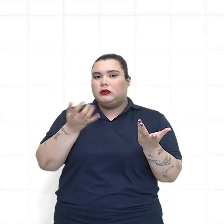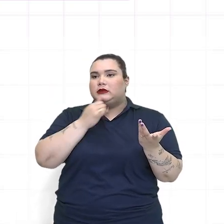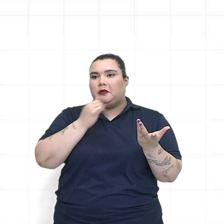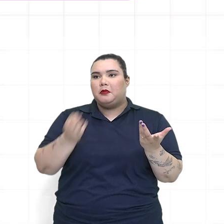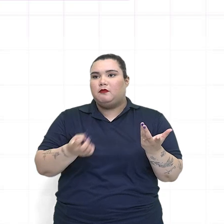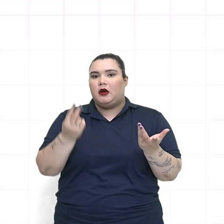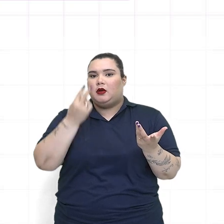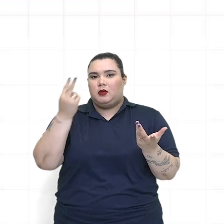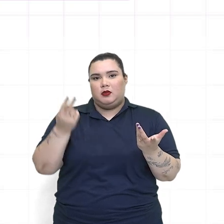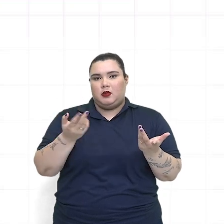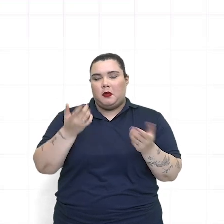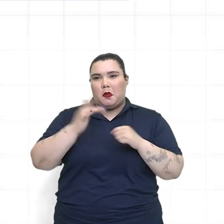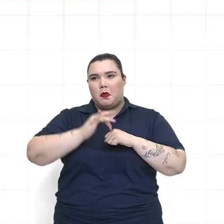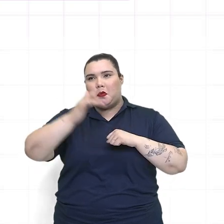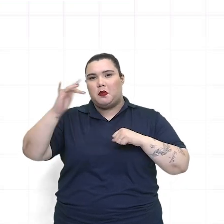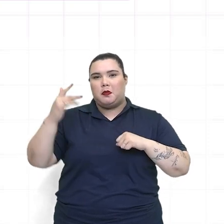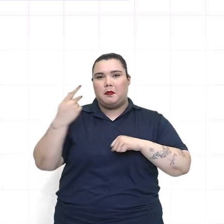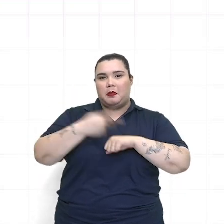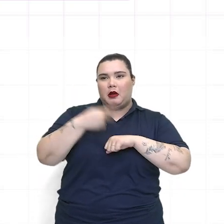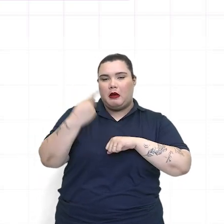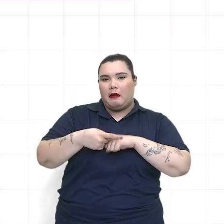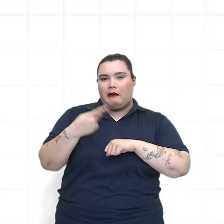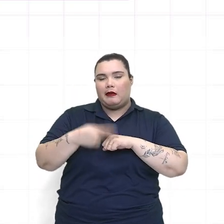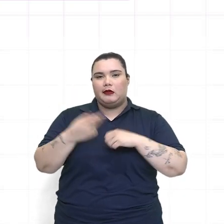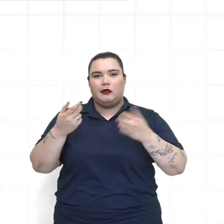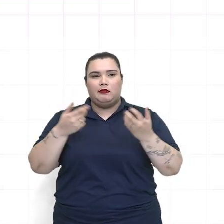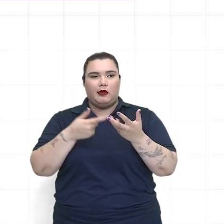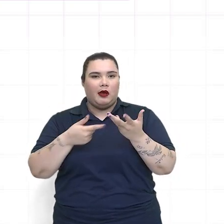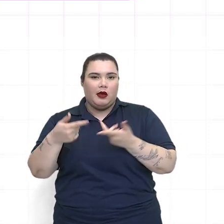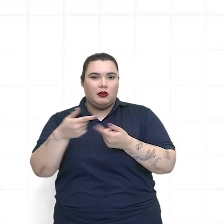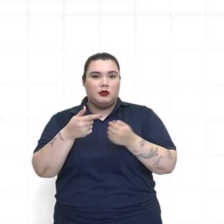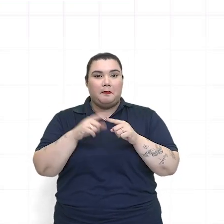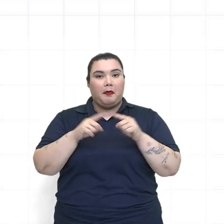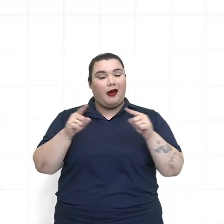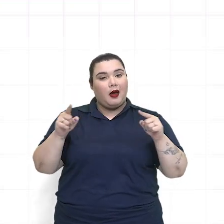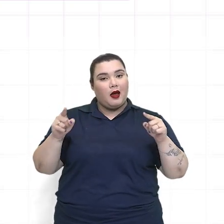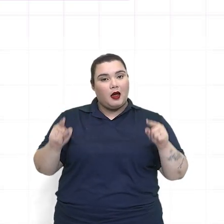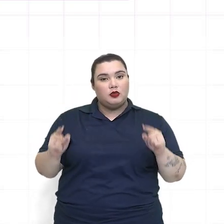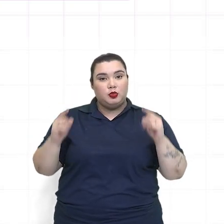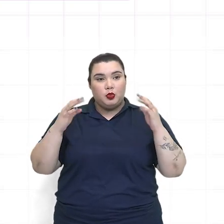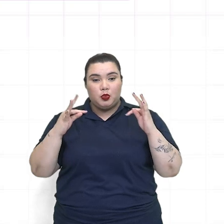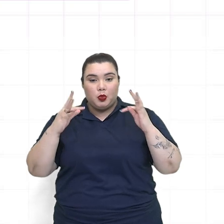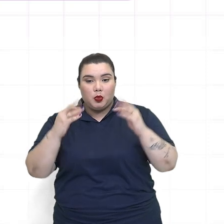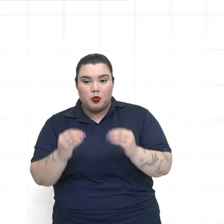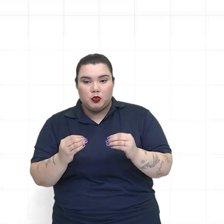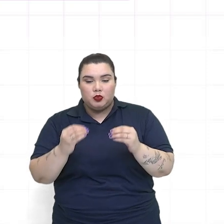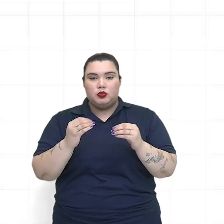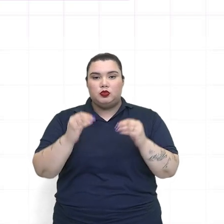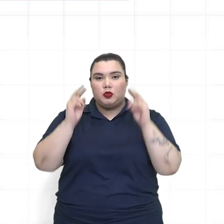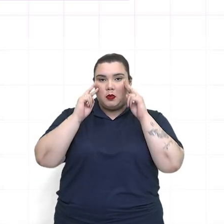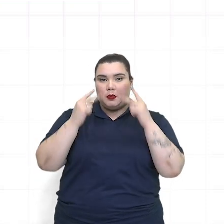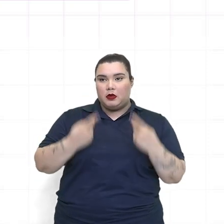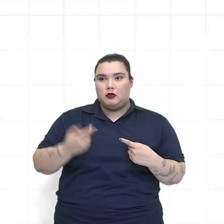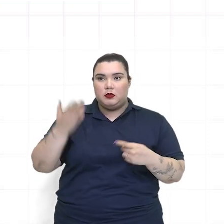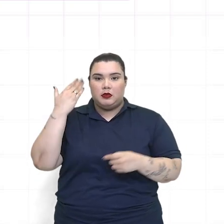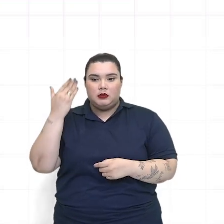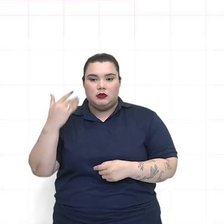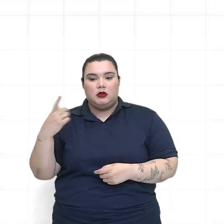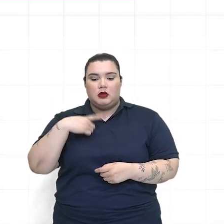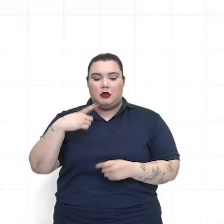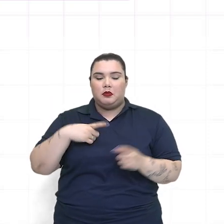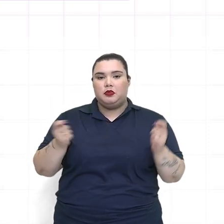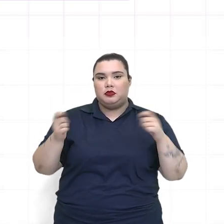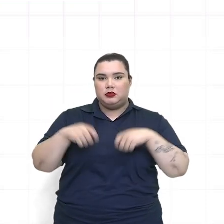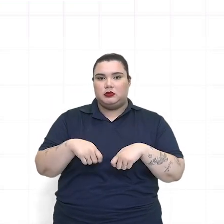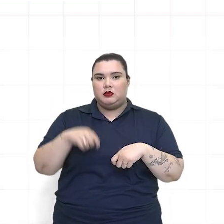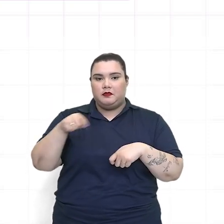os metais preciosos, ouro, prata e bronze, mas nem todos os homens da época tinham